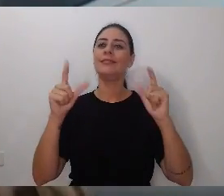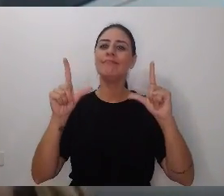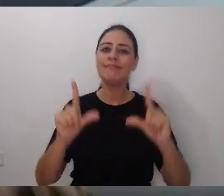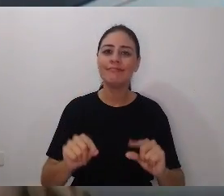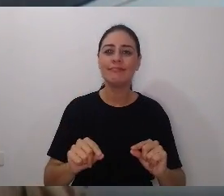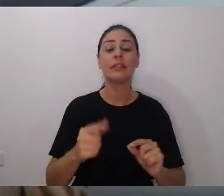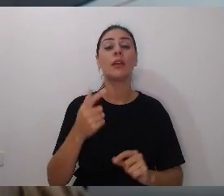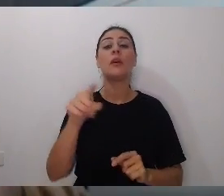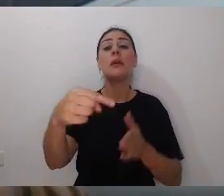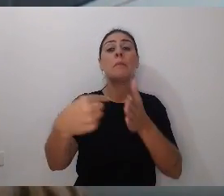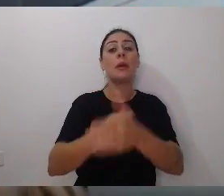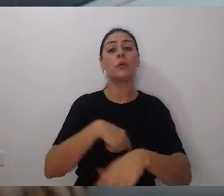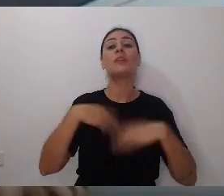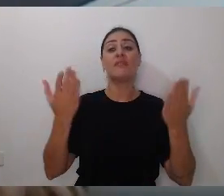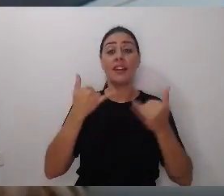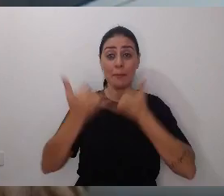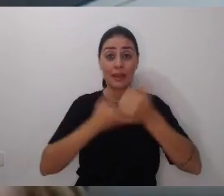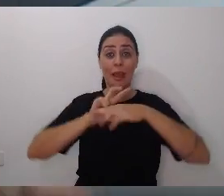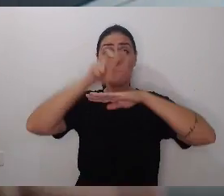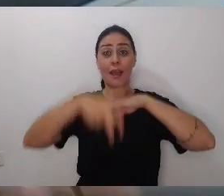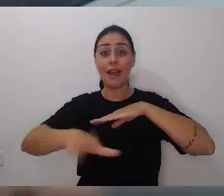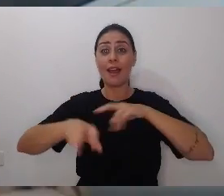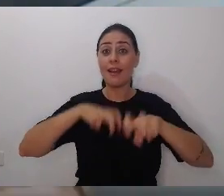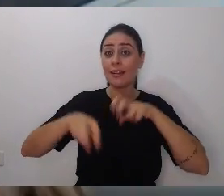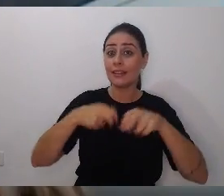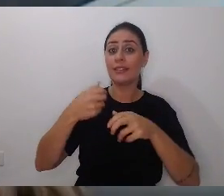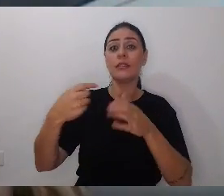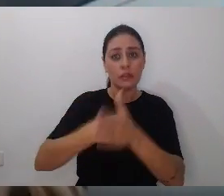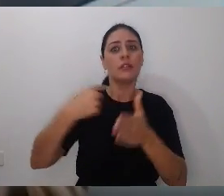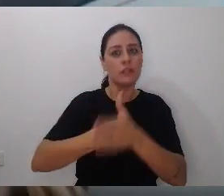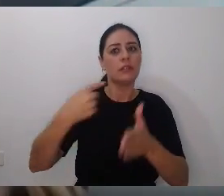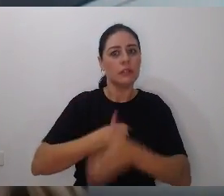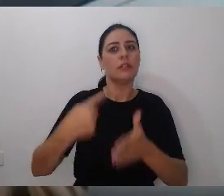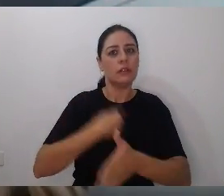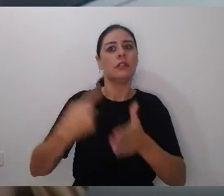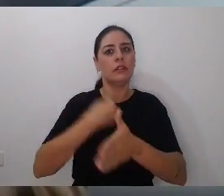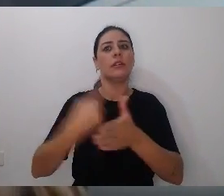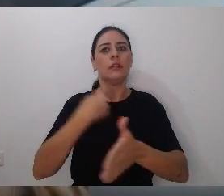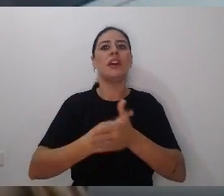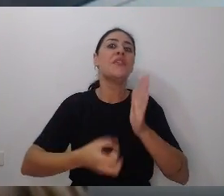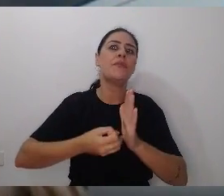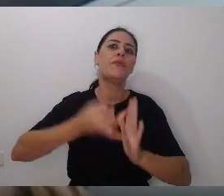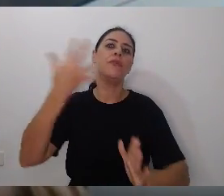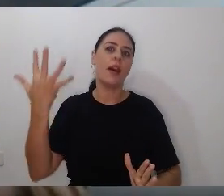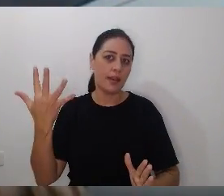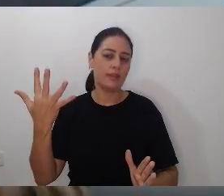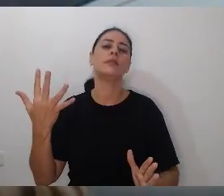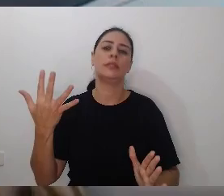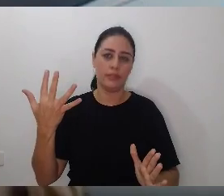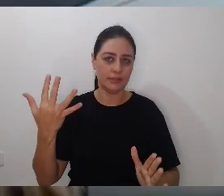os combinados, né? Então, assim, acaba ajudando a criança a regular essa ansiedade no